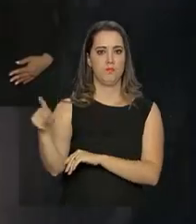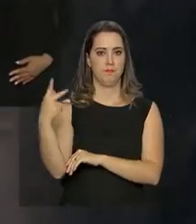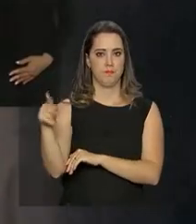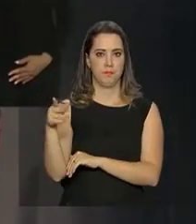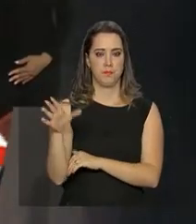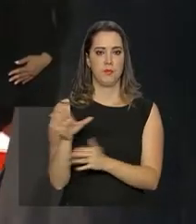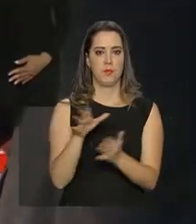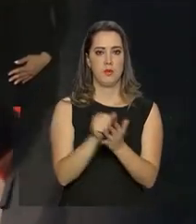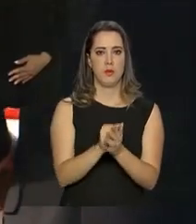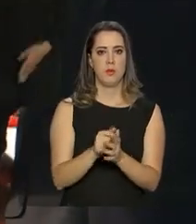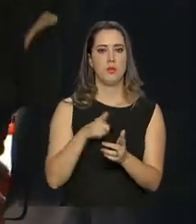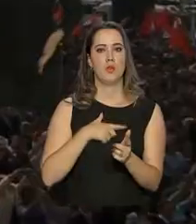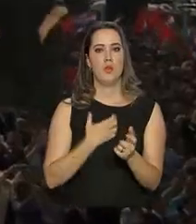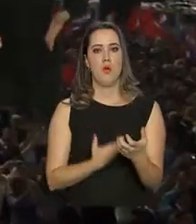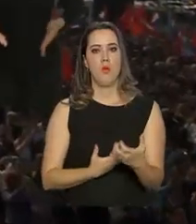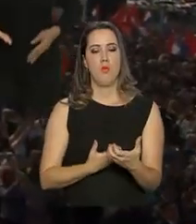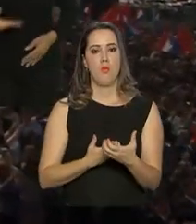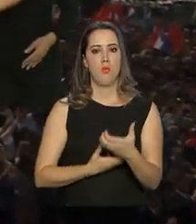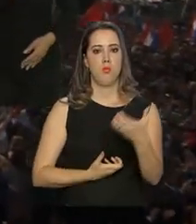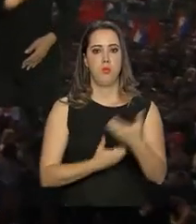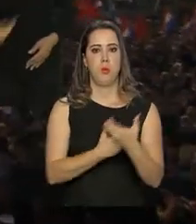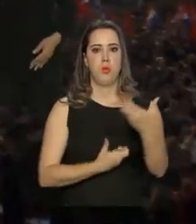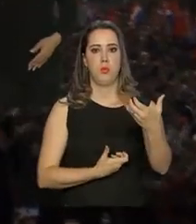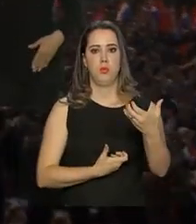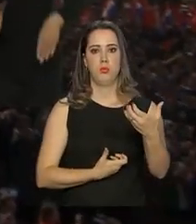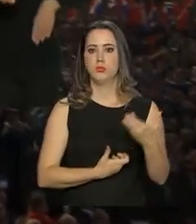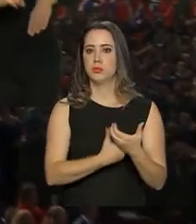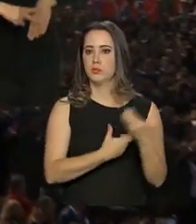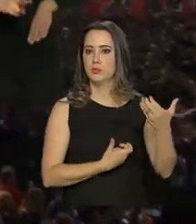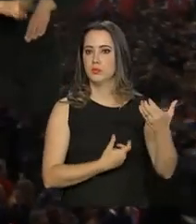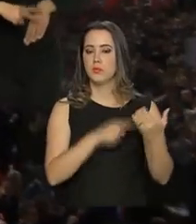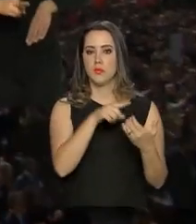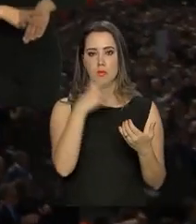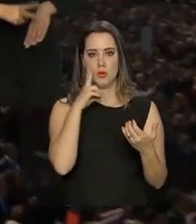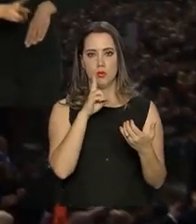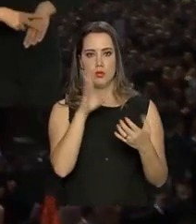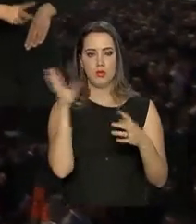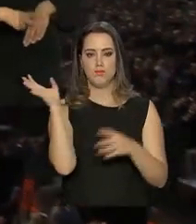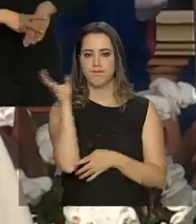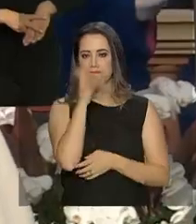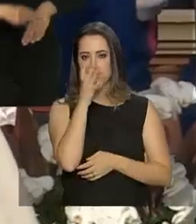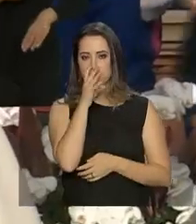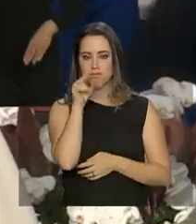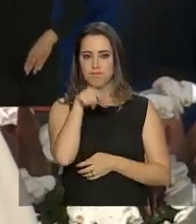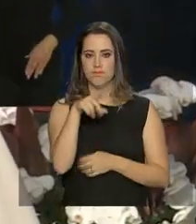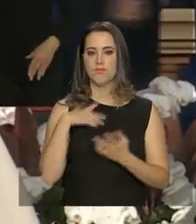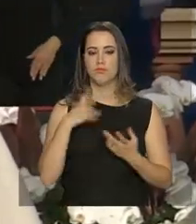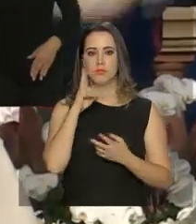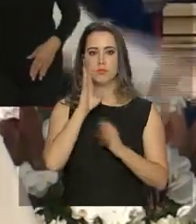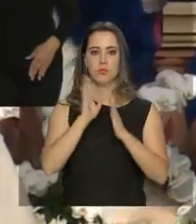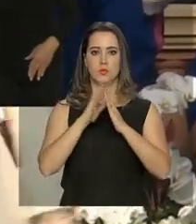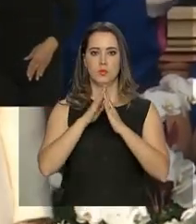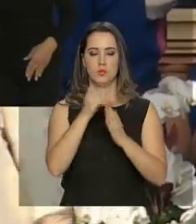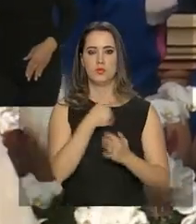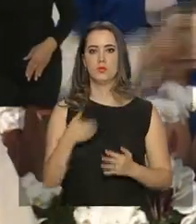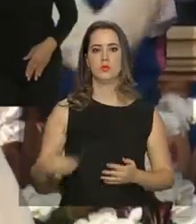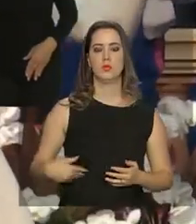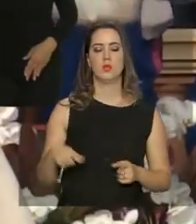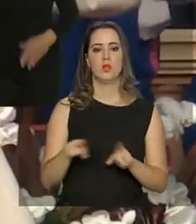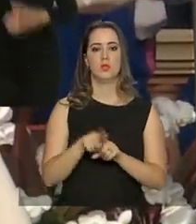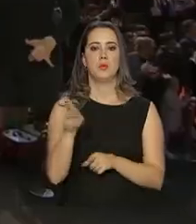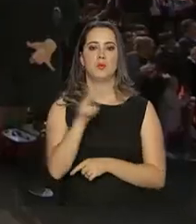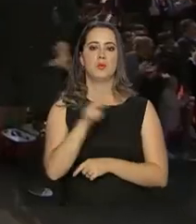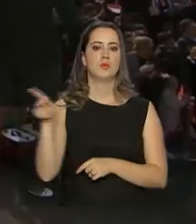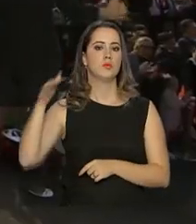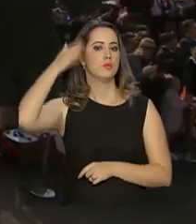por uma salva de tiros de canhão um grande público assistiu à posse da praça em frente ao palácio além do presidente michel temer